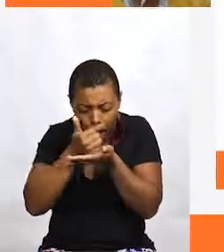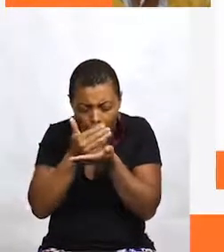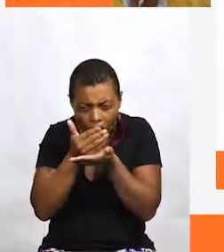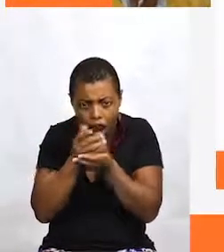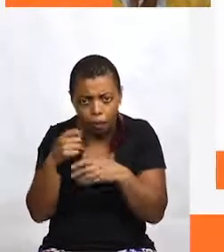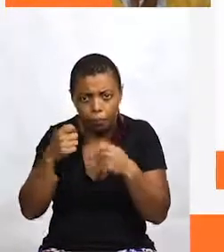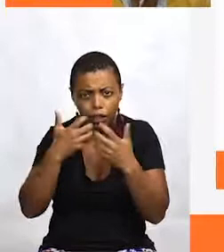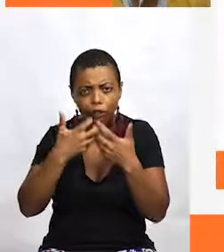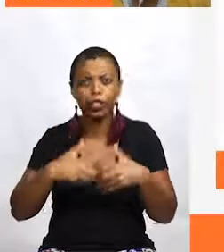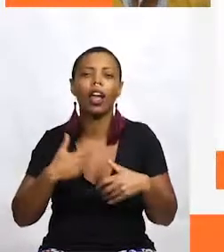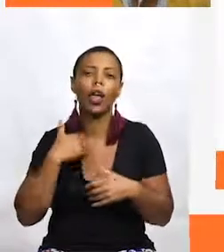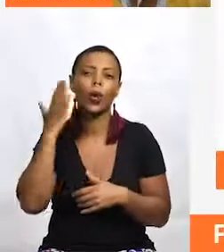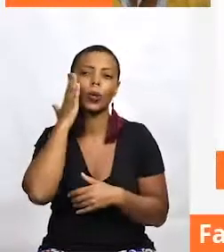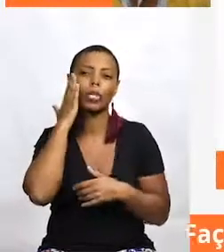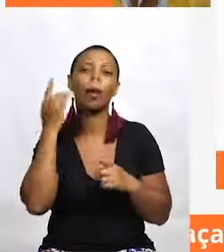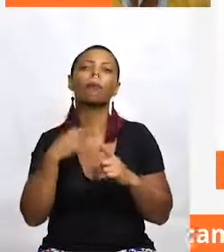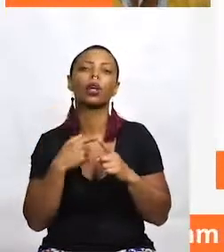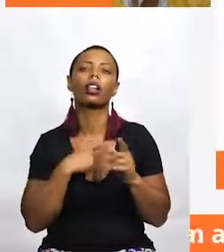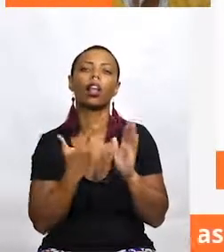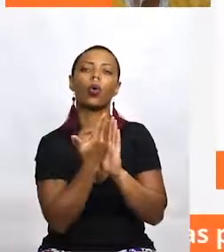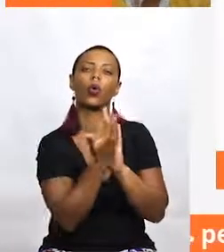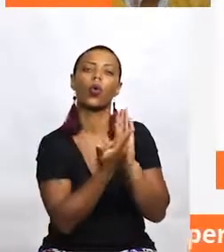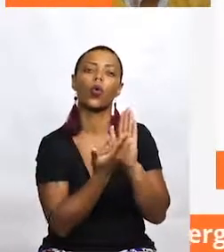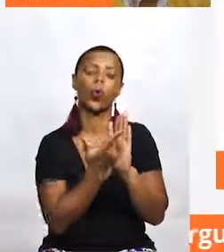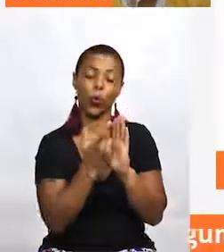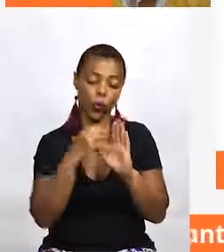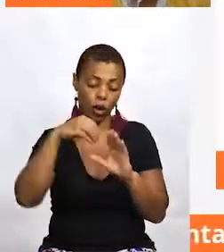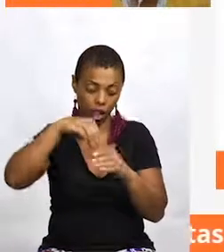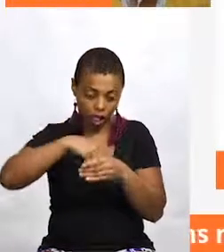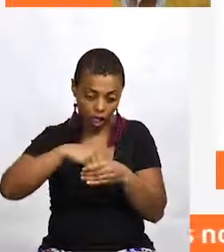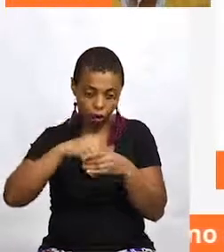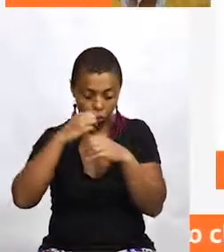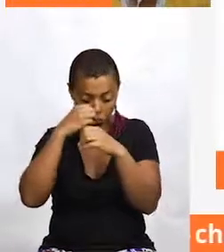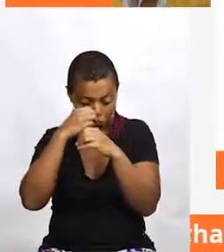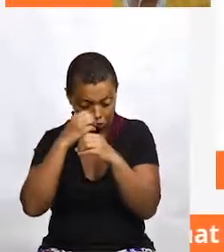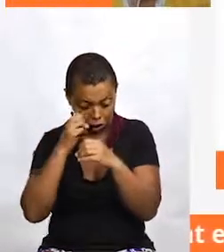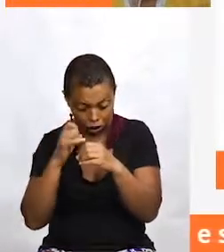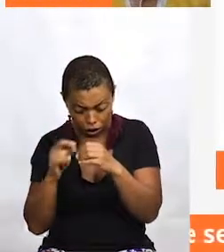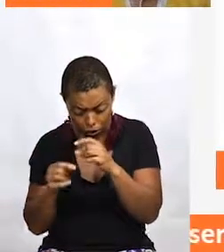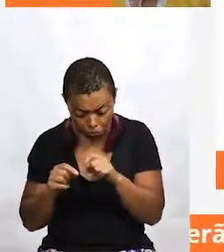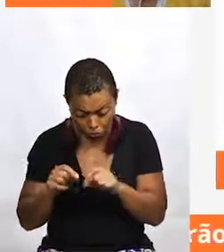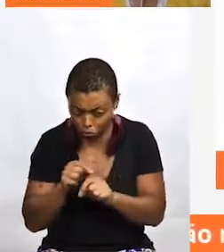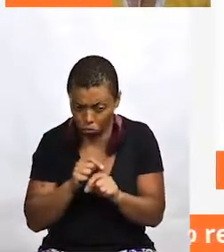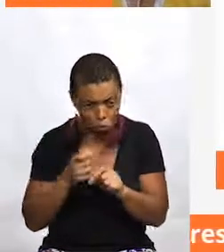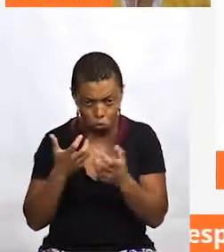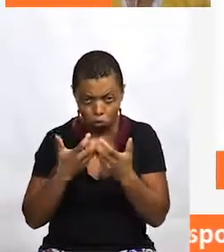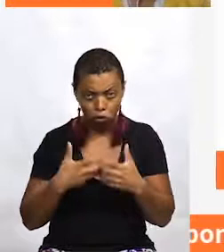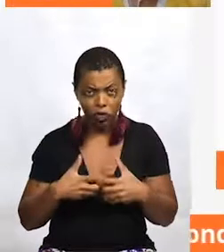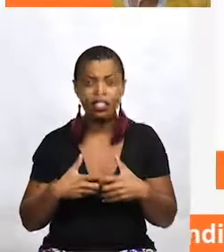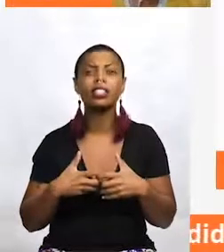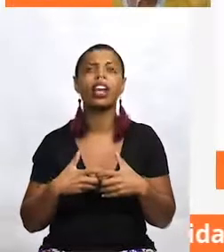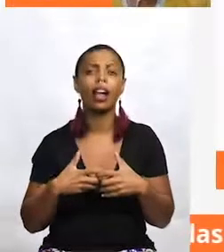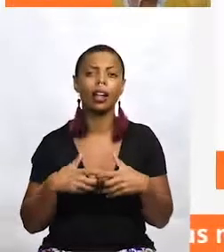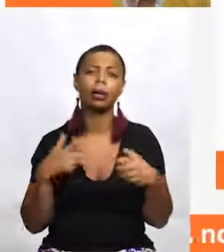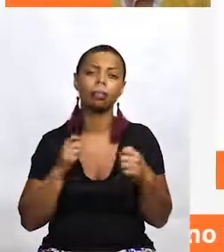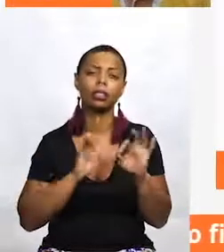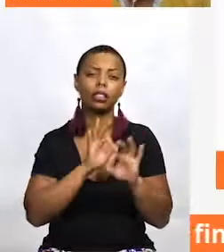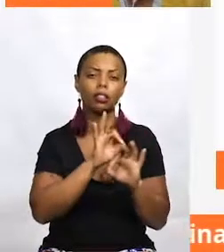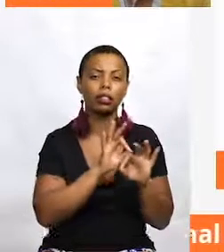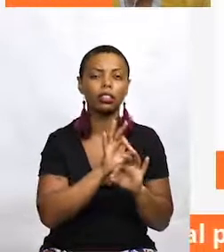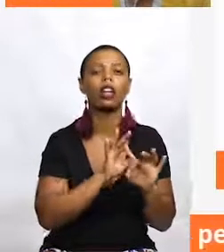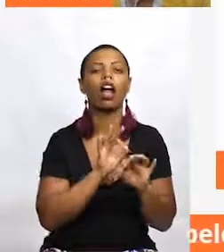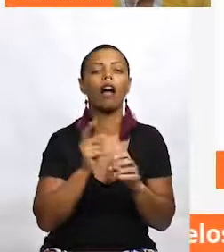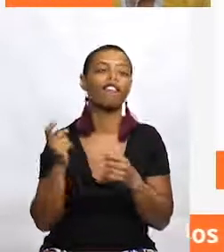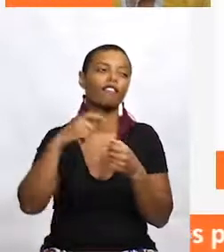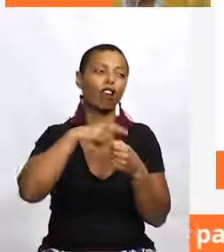já saberia, porque eu tenho o desenho e dentro desse microscópio, o que não estivesse funcionando, tenha que fazer a correção, volta lá para a